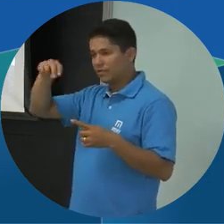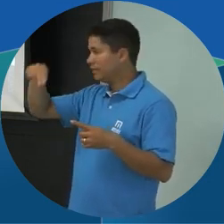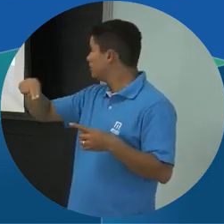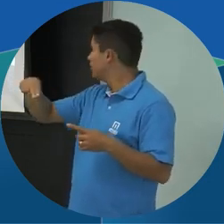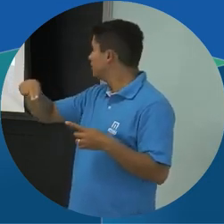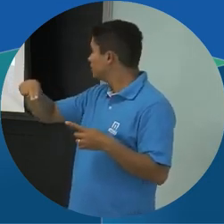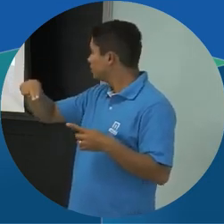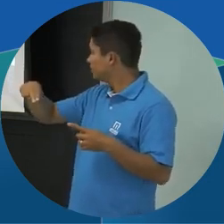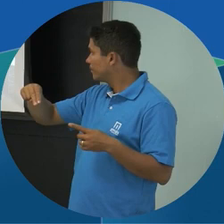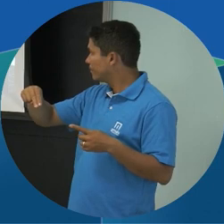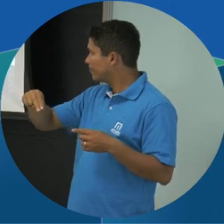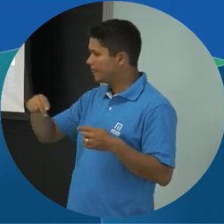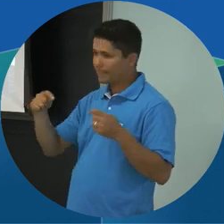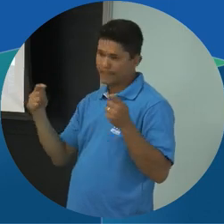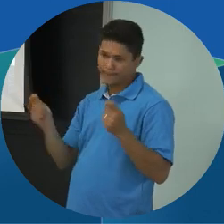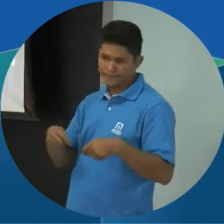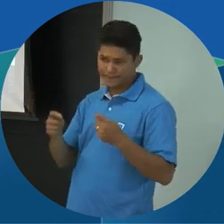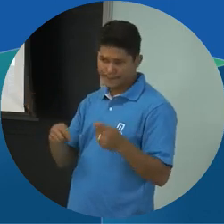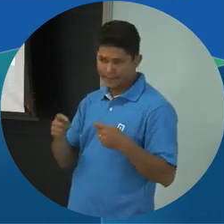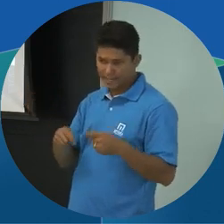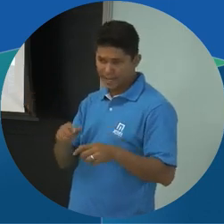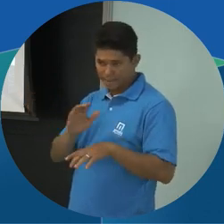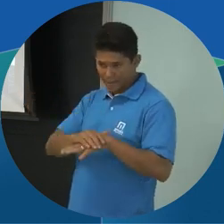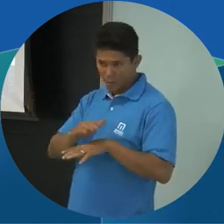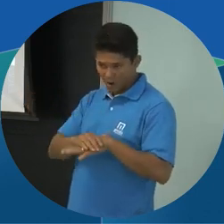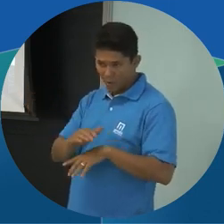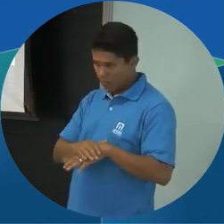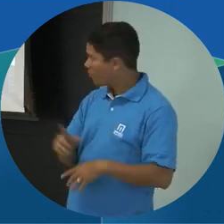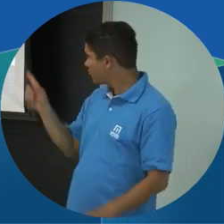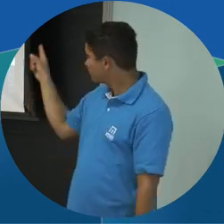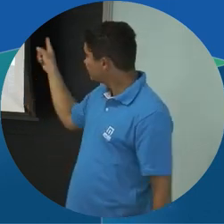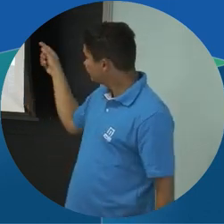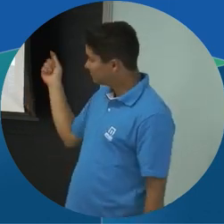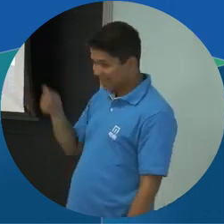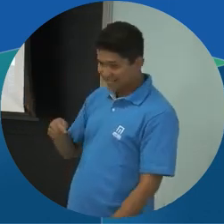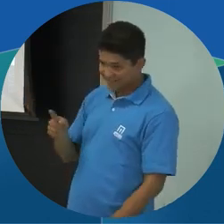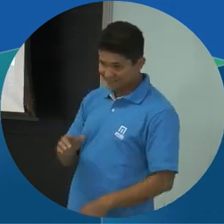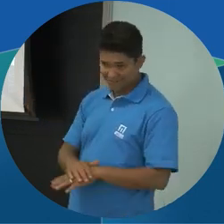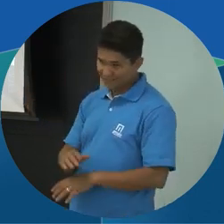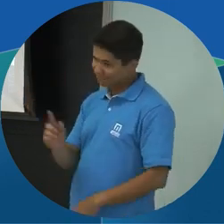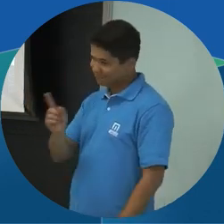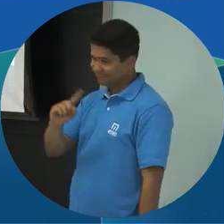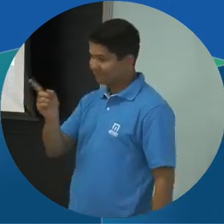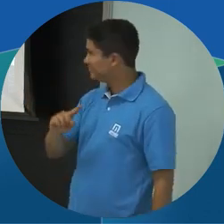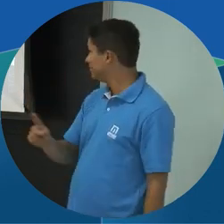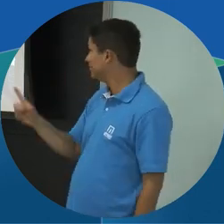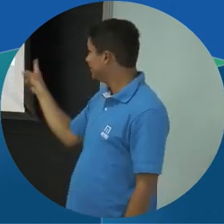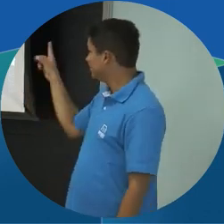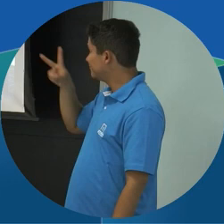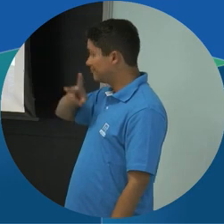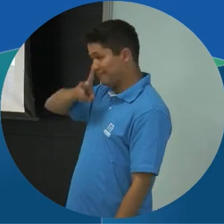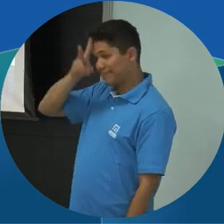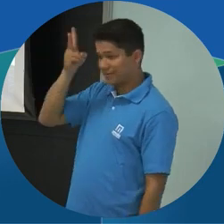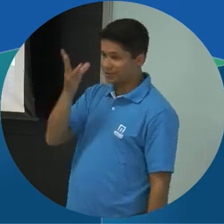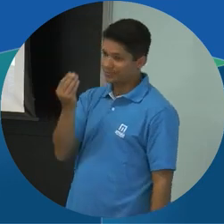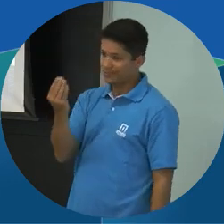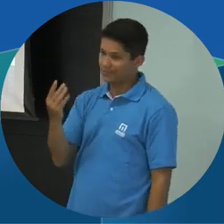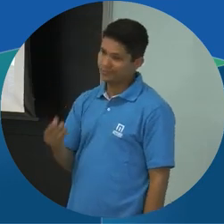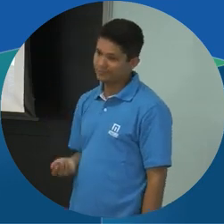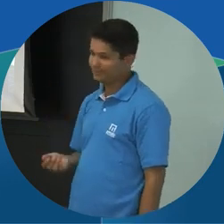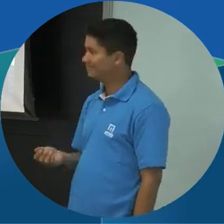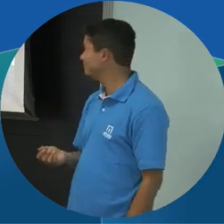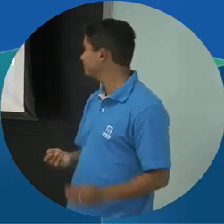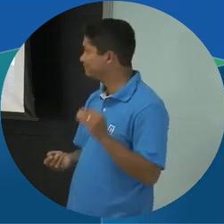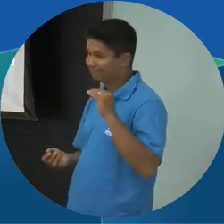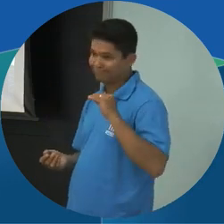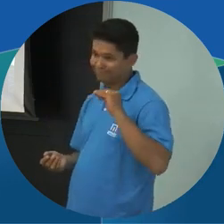fazer uma atividade manual com esse equipamento, com esse dispositivo? Não. Ah, Denis, mas você falou que vocês